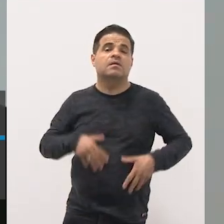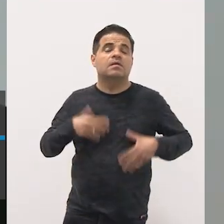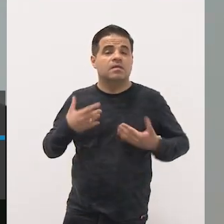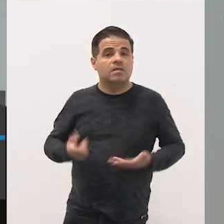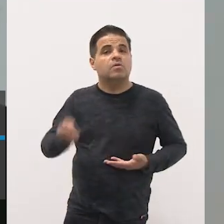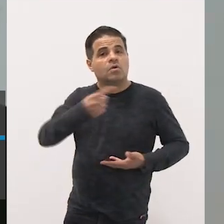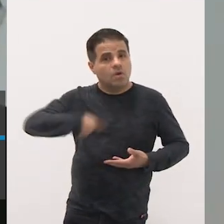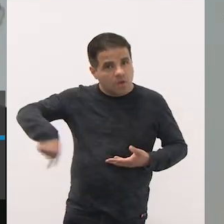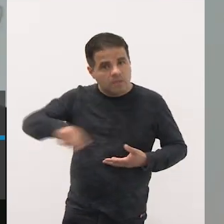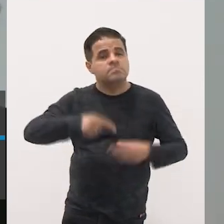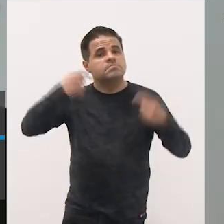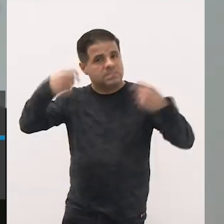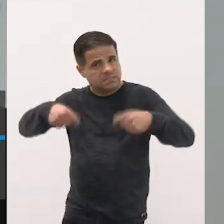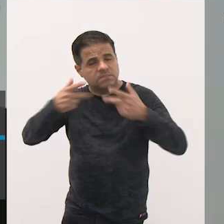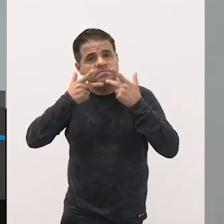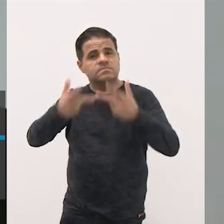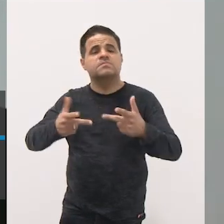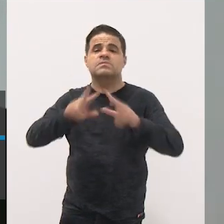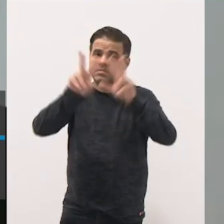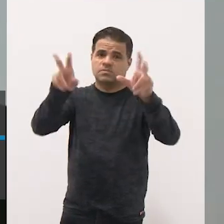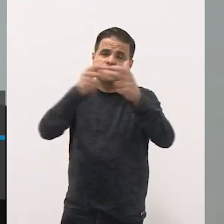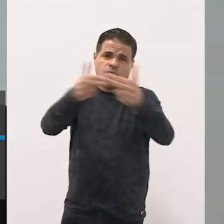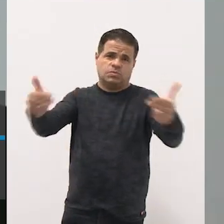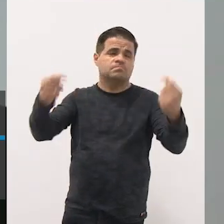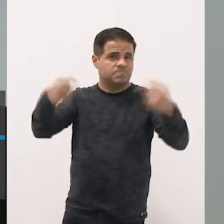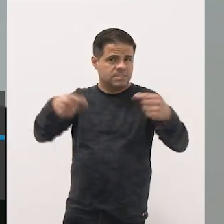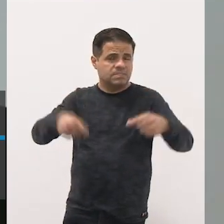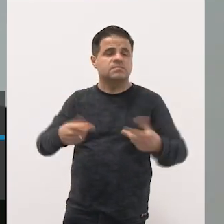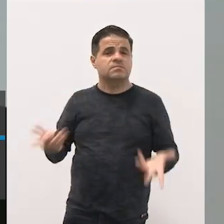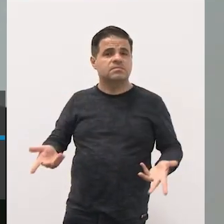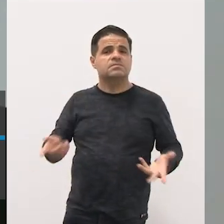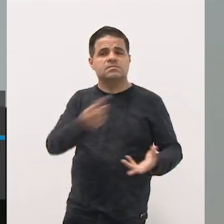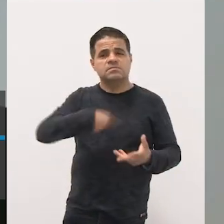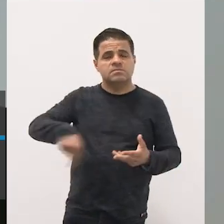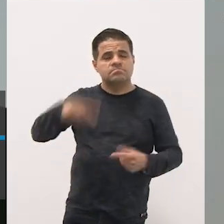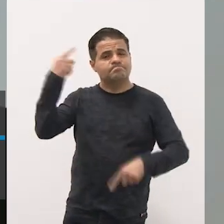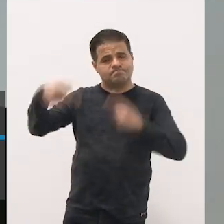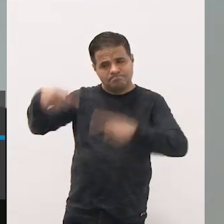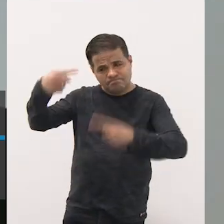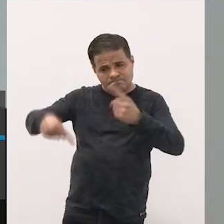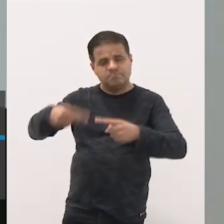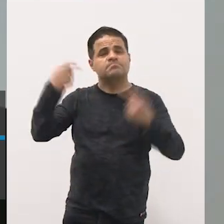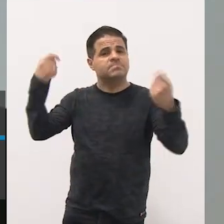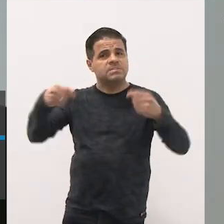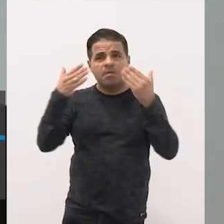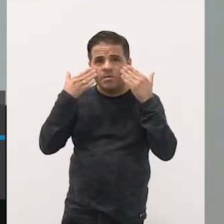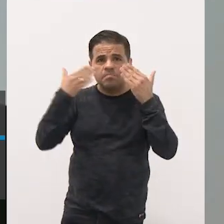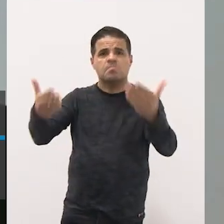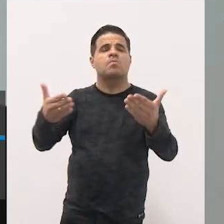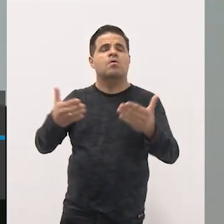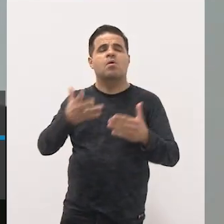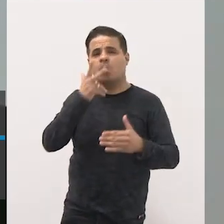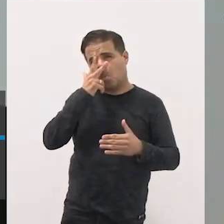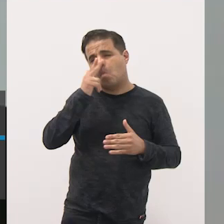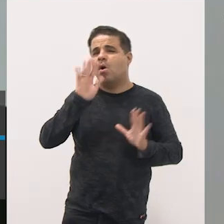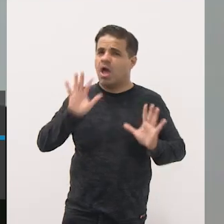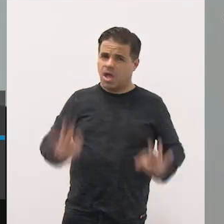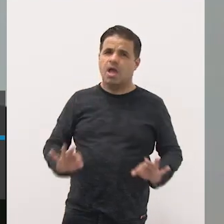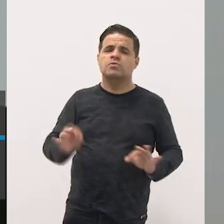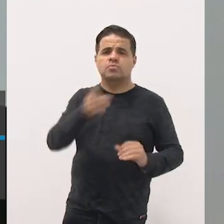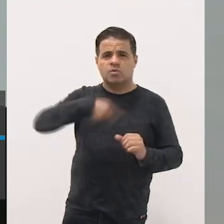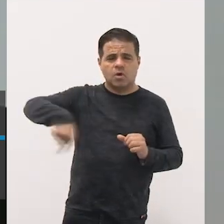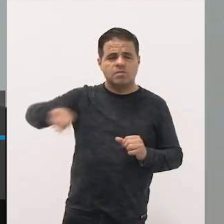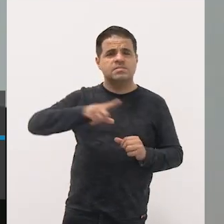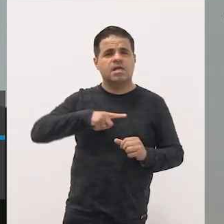a gente precisa falar a respeito das coisas, a gente precisa discutir, a gente precisa expor. Eu acho que a gente